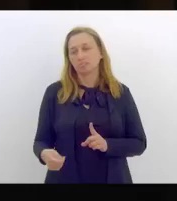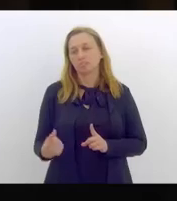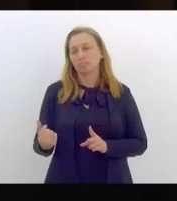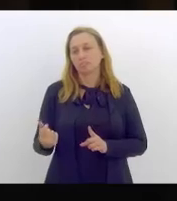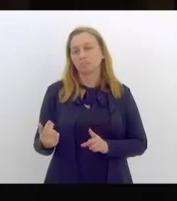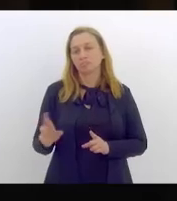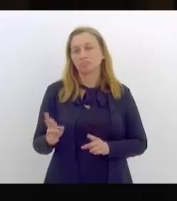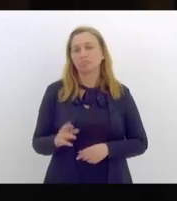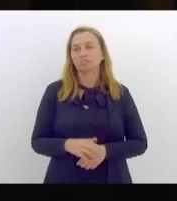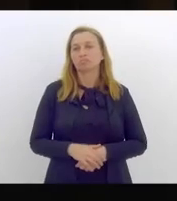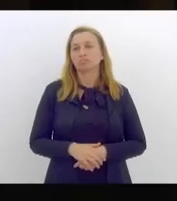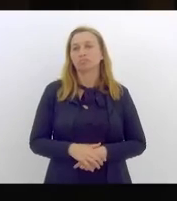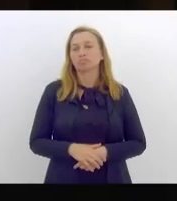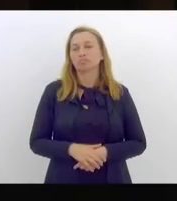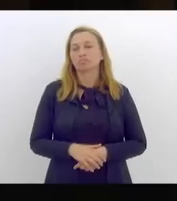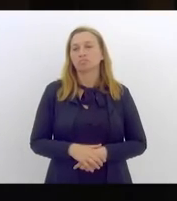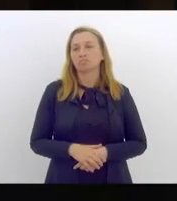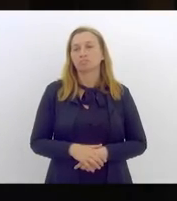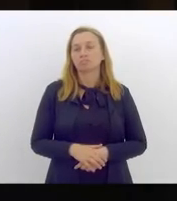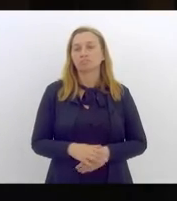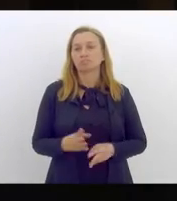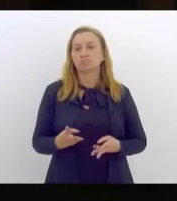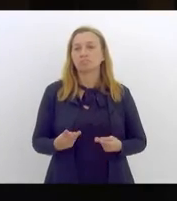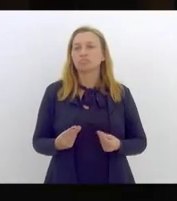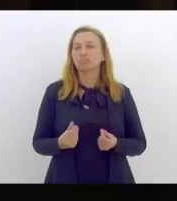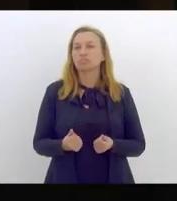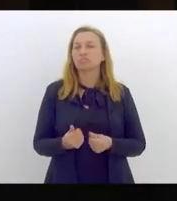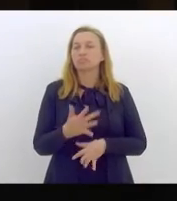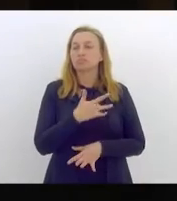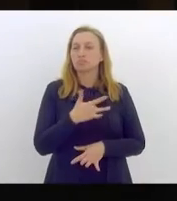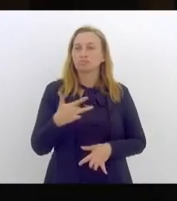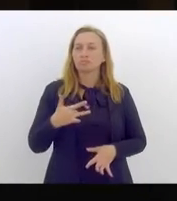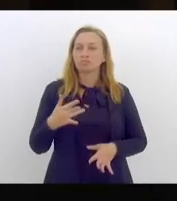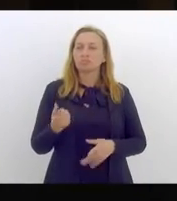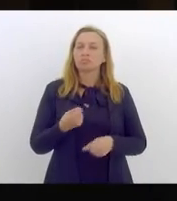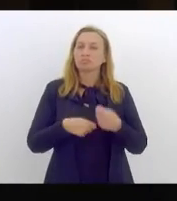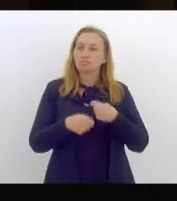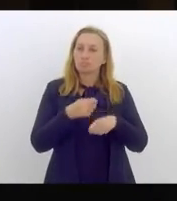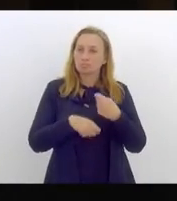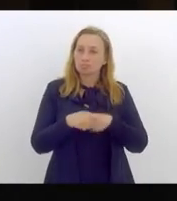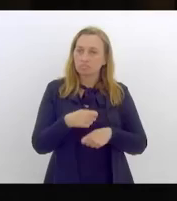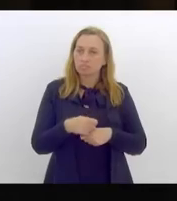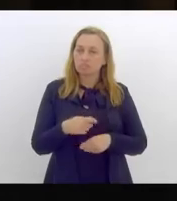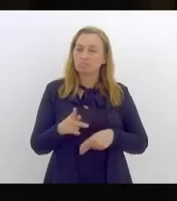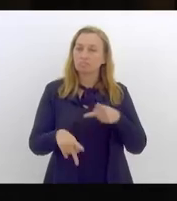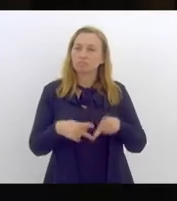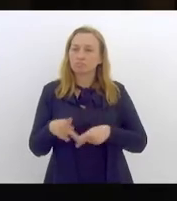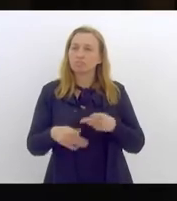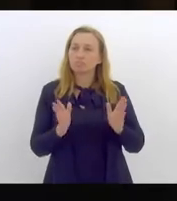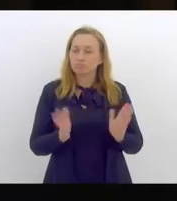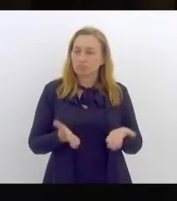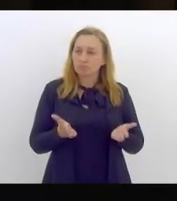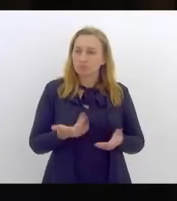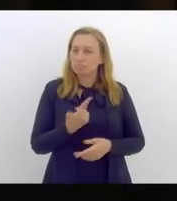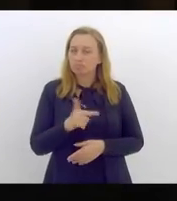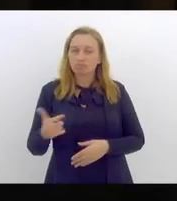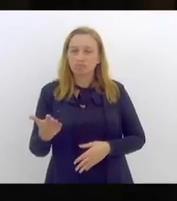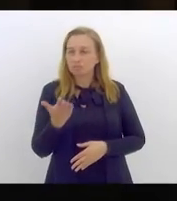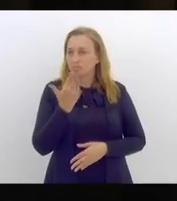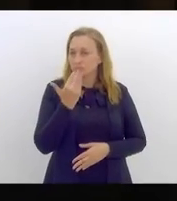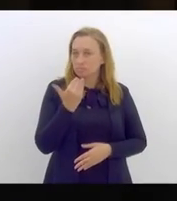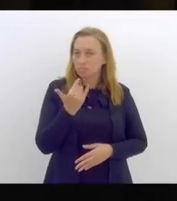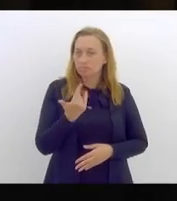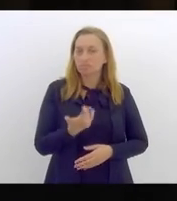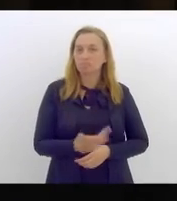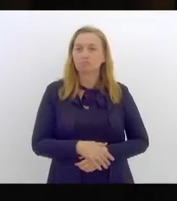de não só fragilizar a saúde econômica dessa população que hoje já não tem o que comer, já